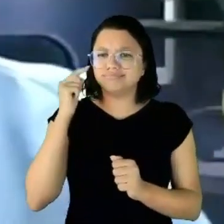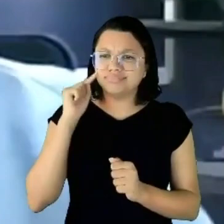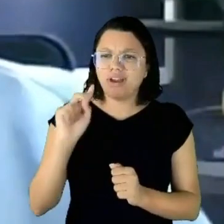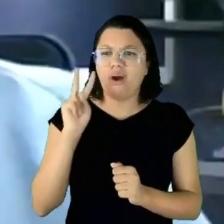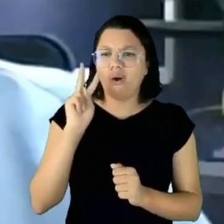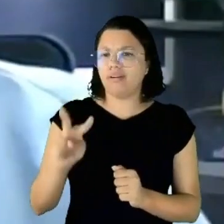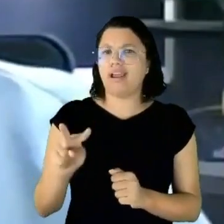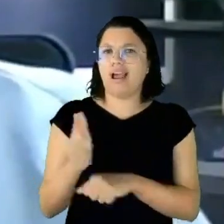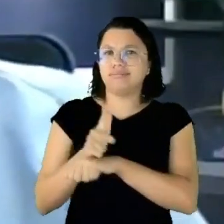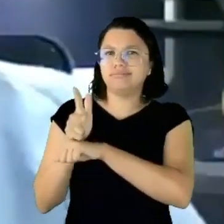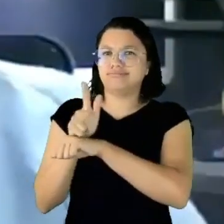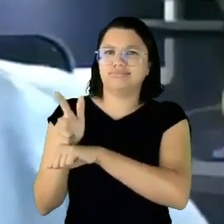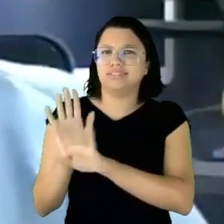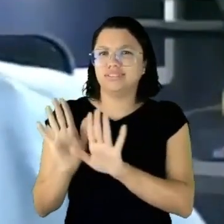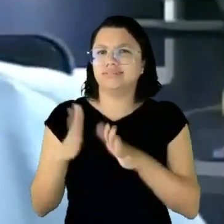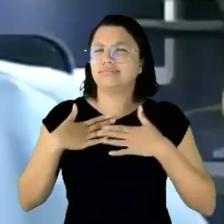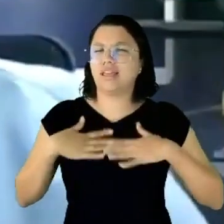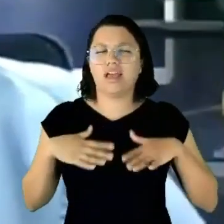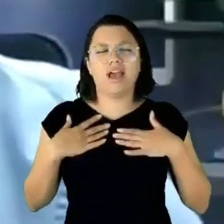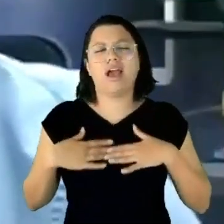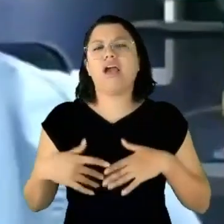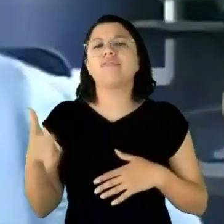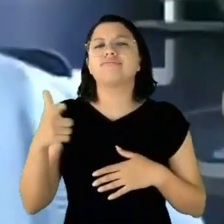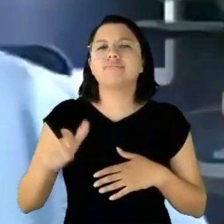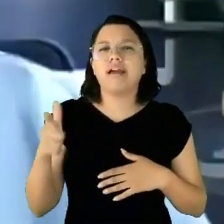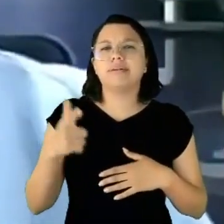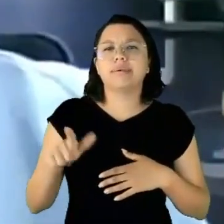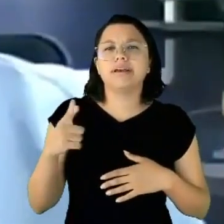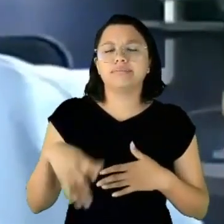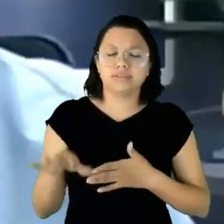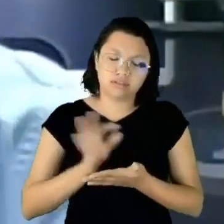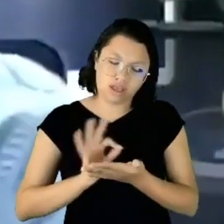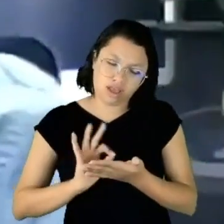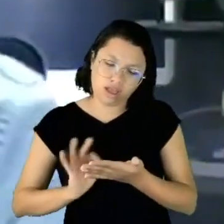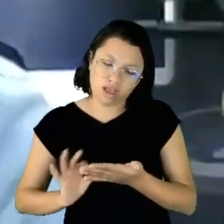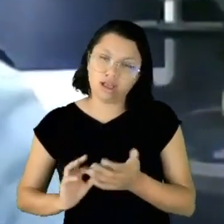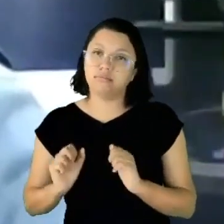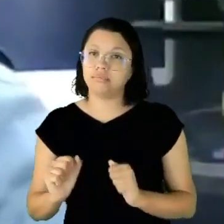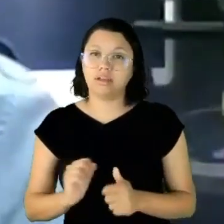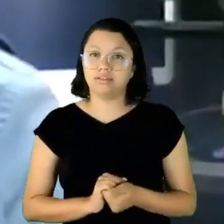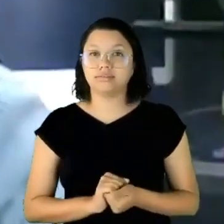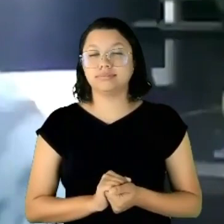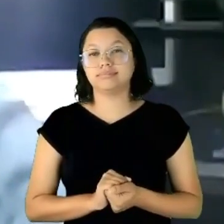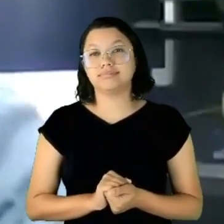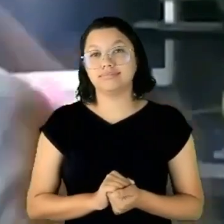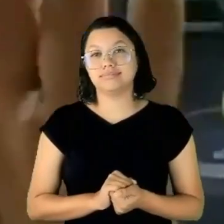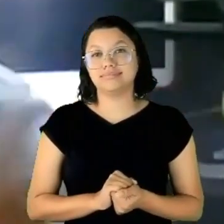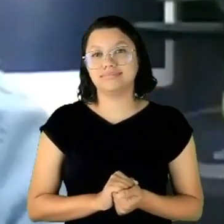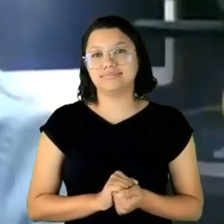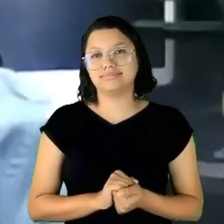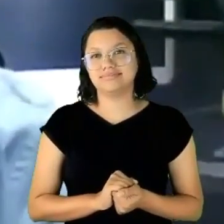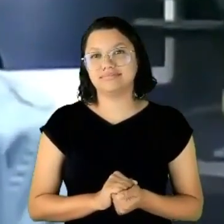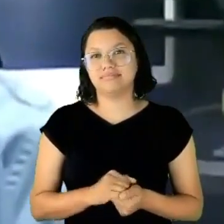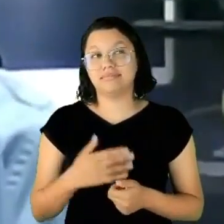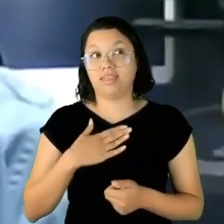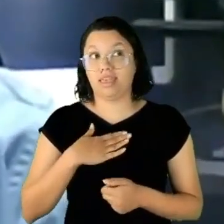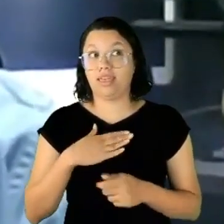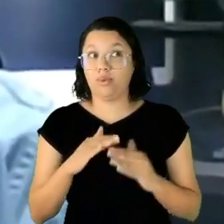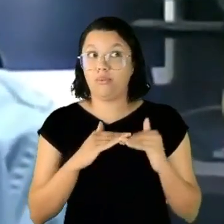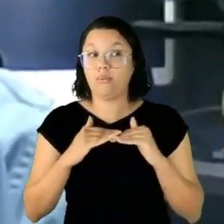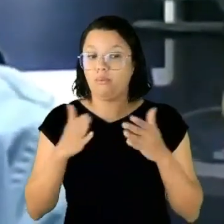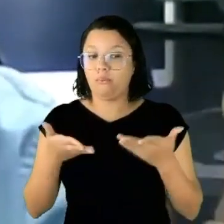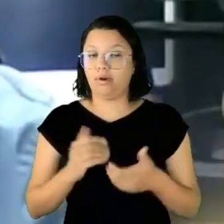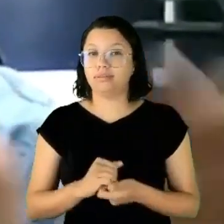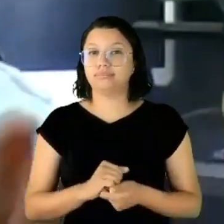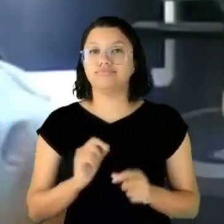o vídeo com calma repete volta anota eu sou sou adepto